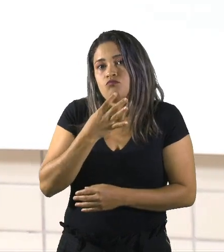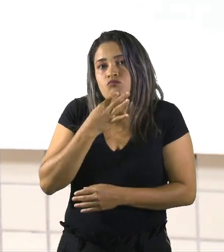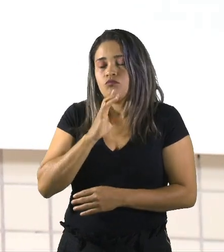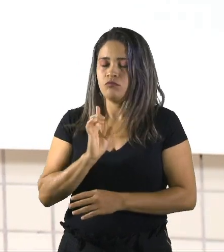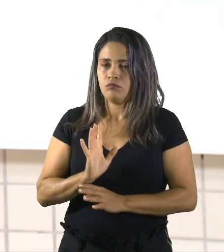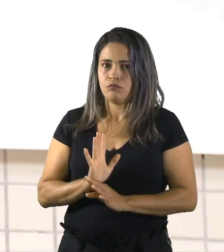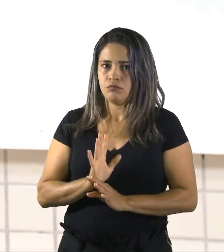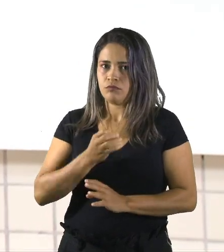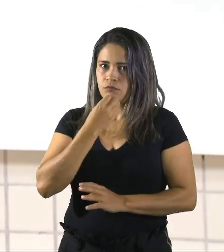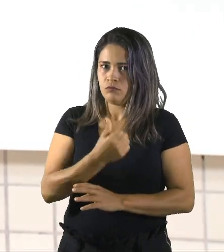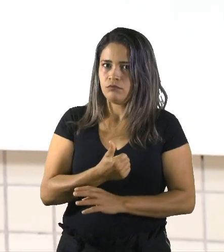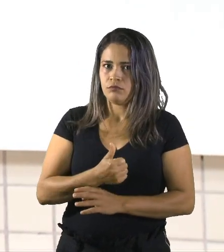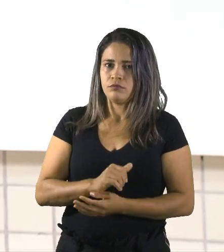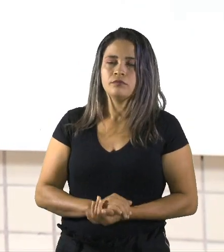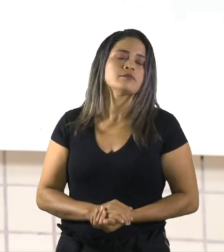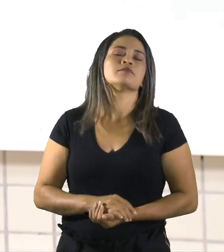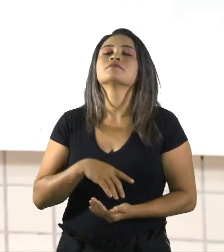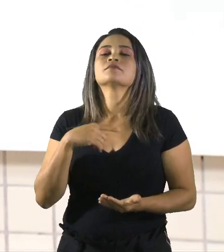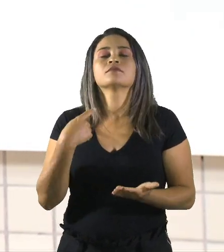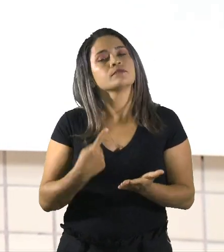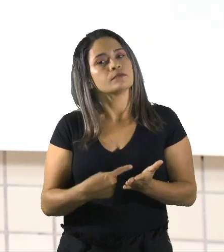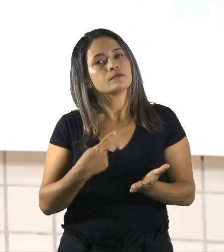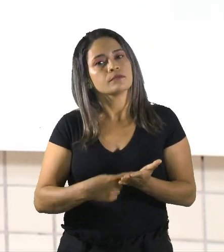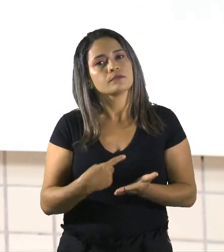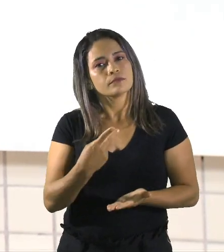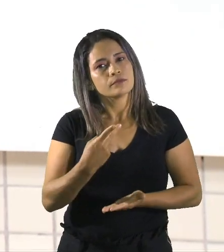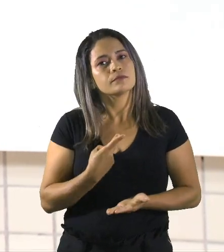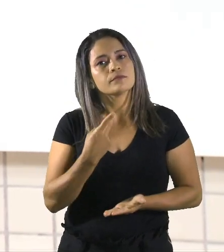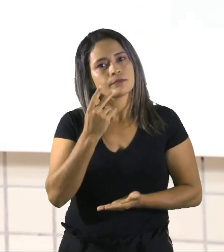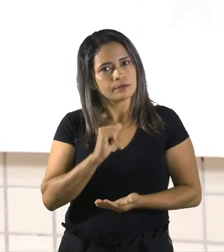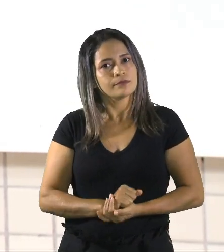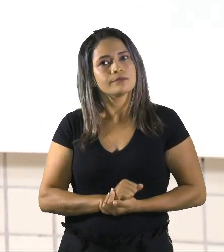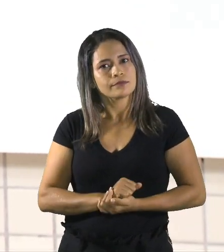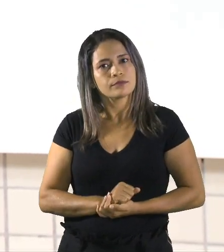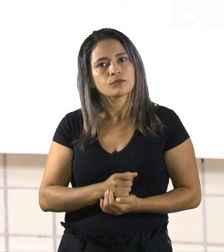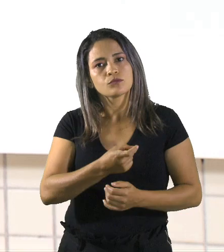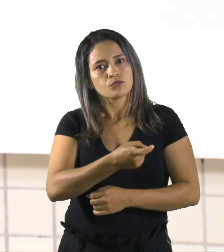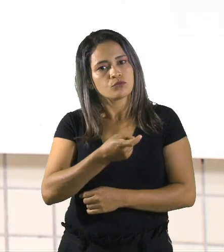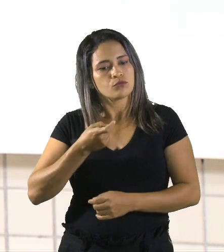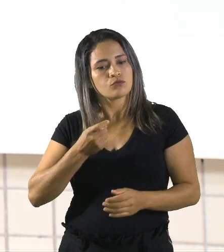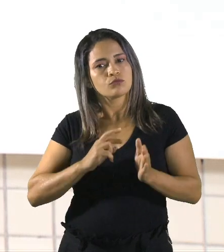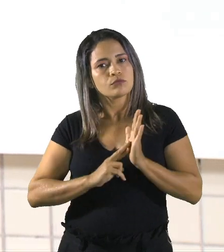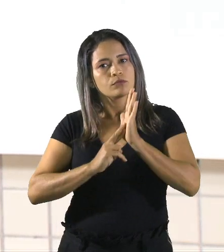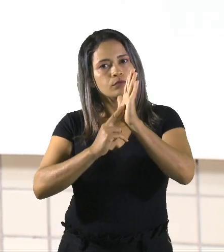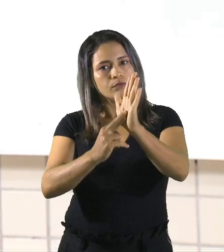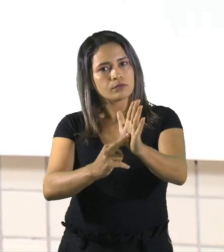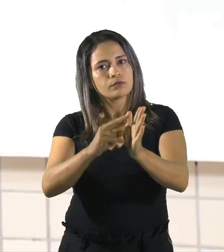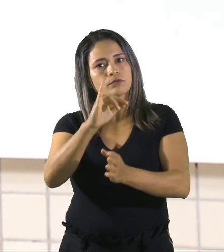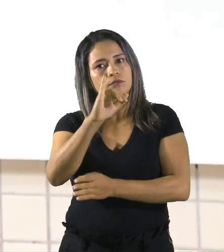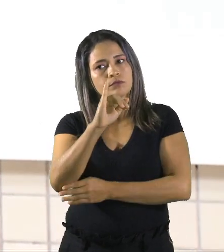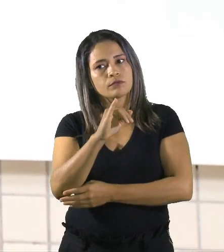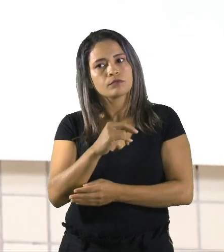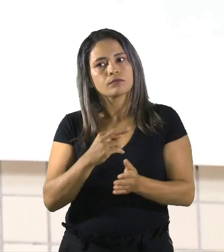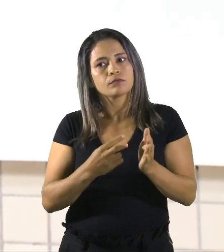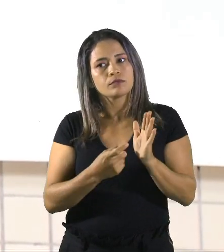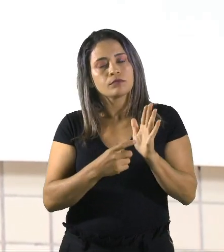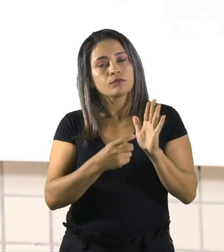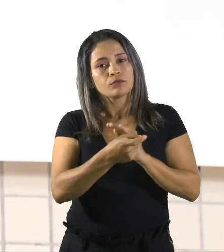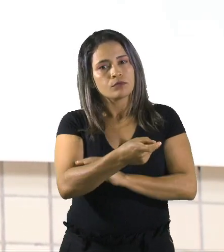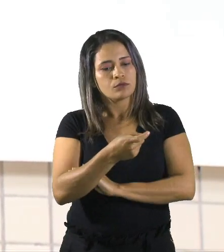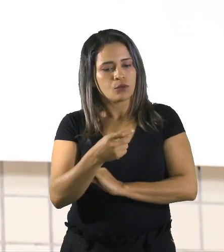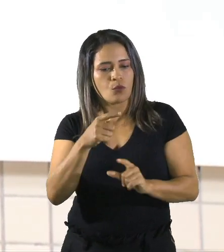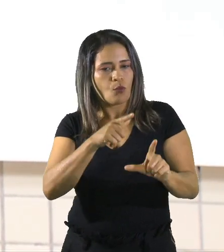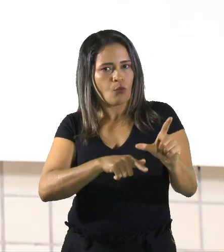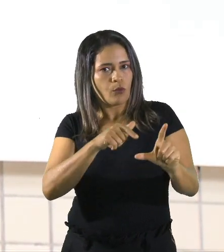bom? Então fica esse combinado aqui entre a gente. O X vai representar incógnita, as letras, quando a gente